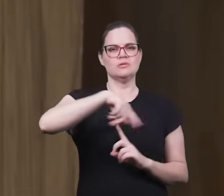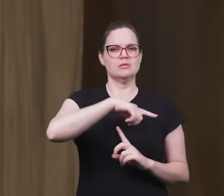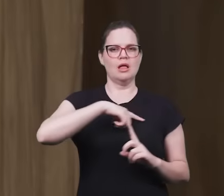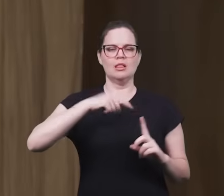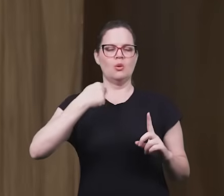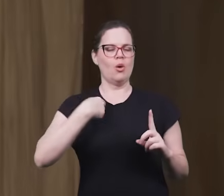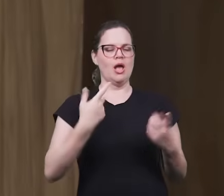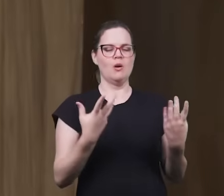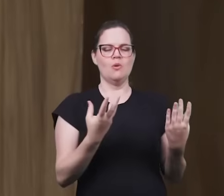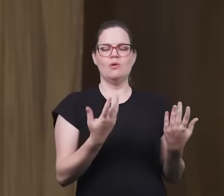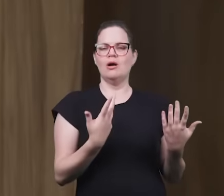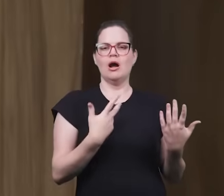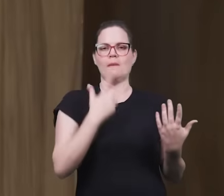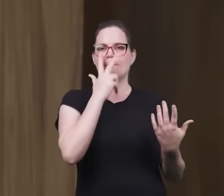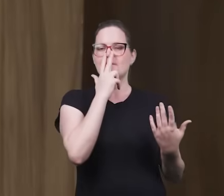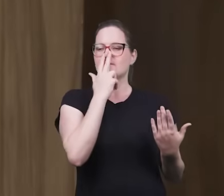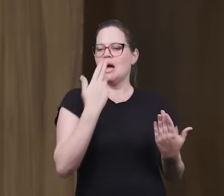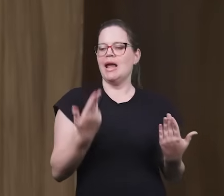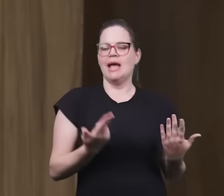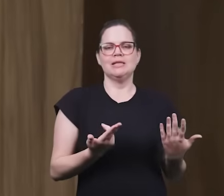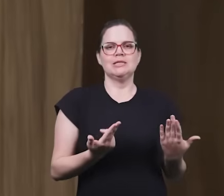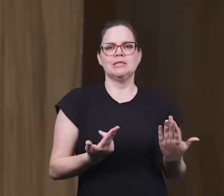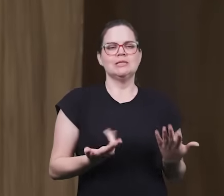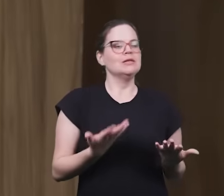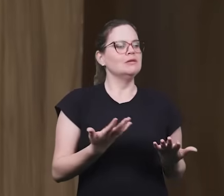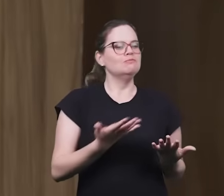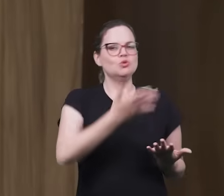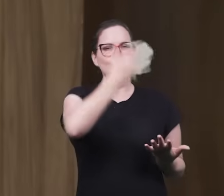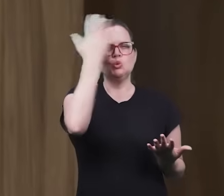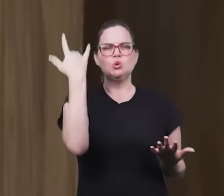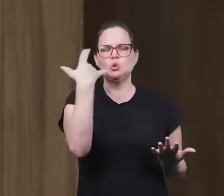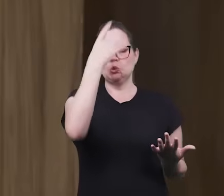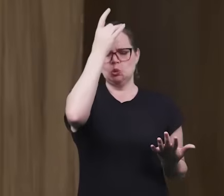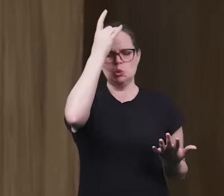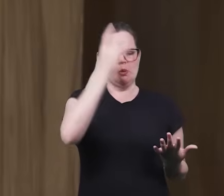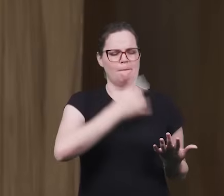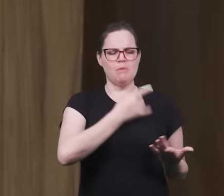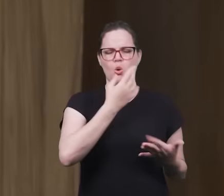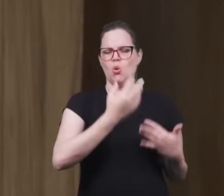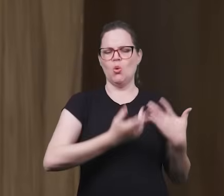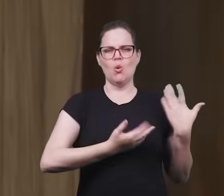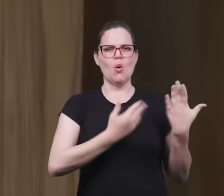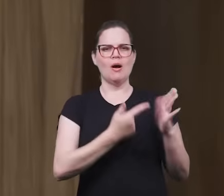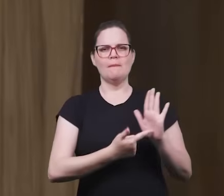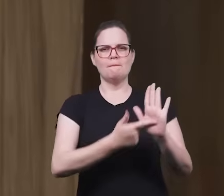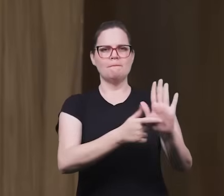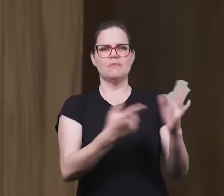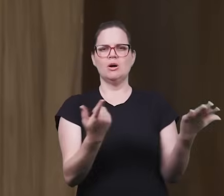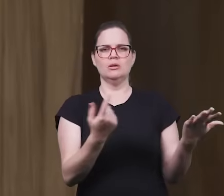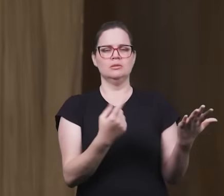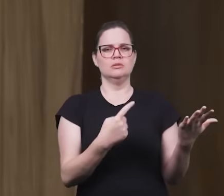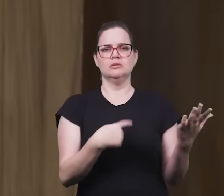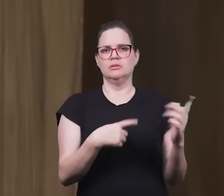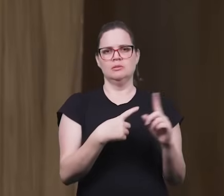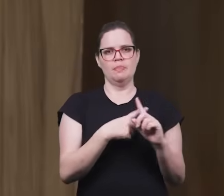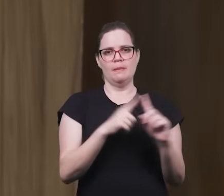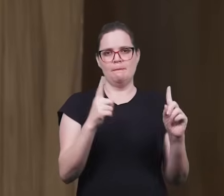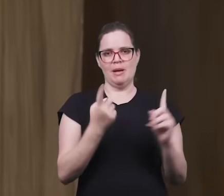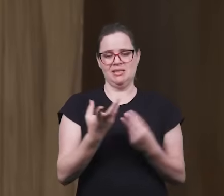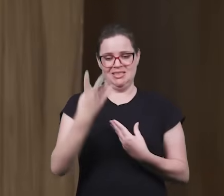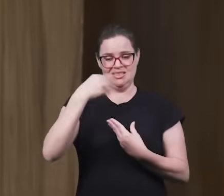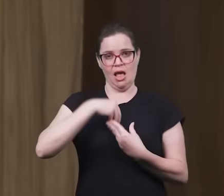fervor ou uma virtude piedosa diferente da que realmente sentimos